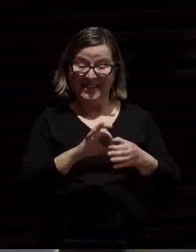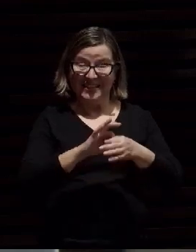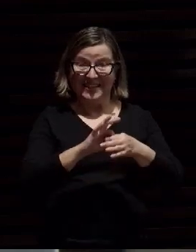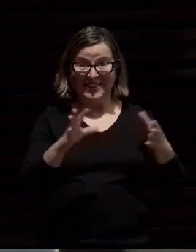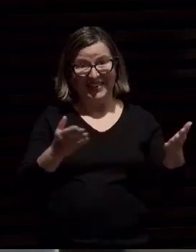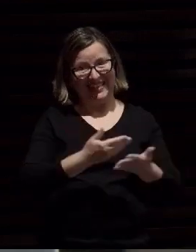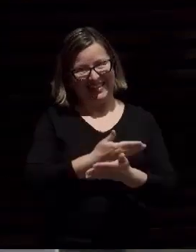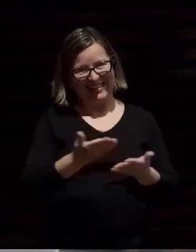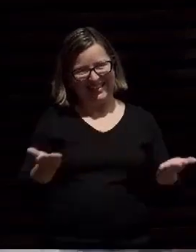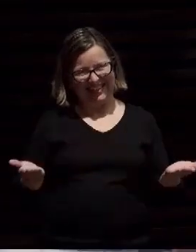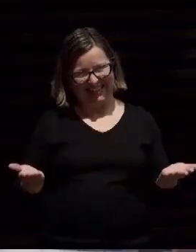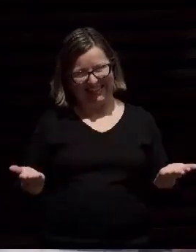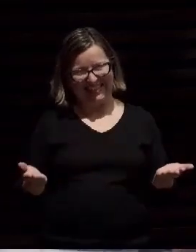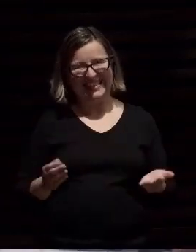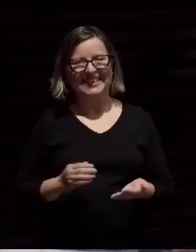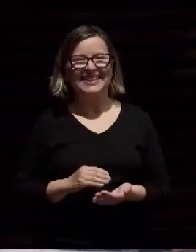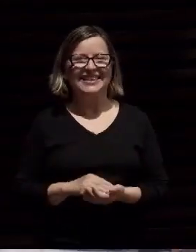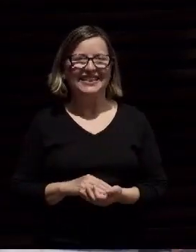vocês.